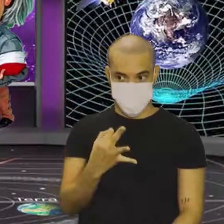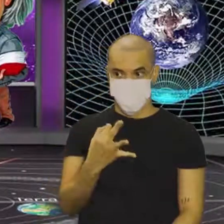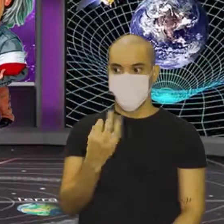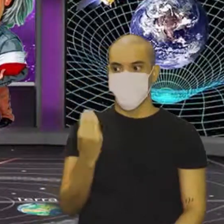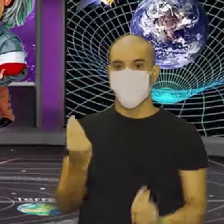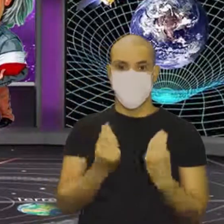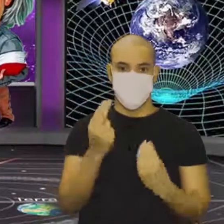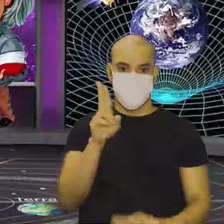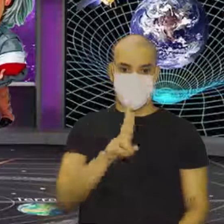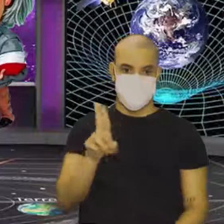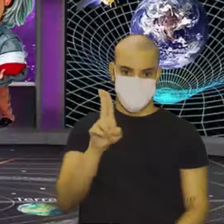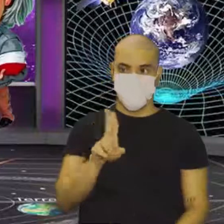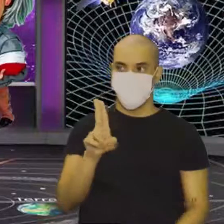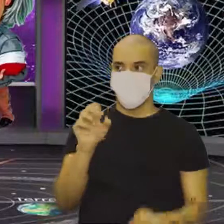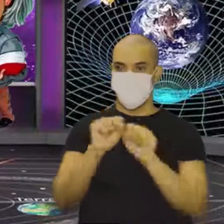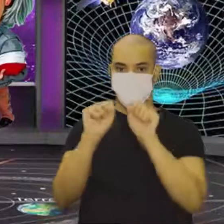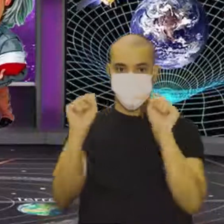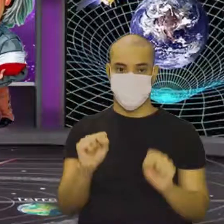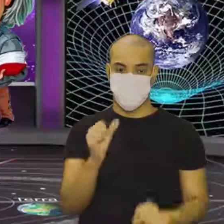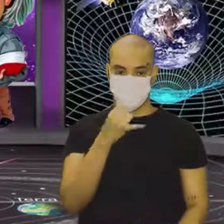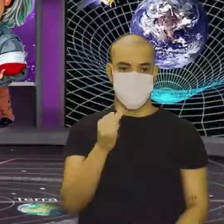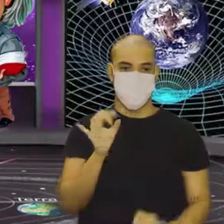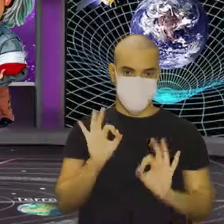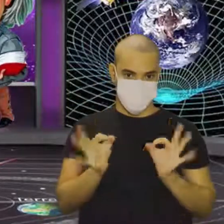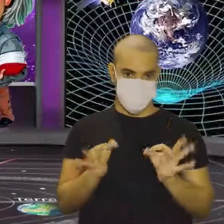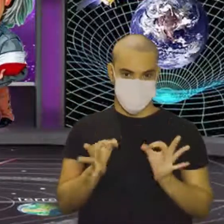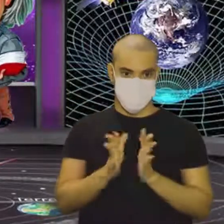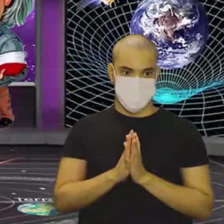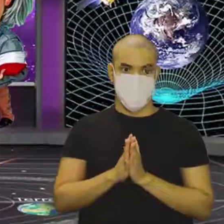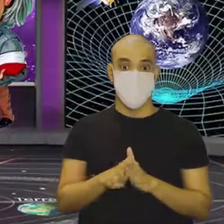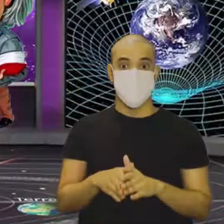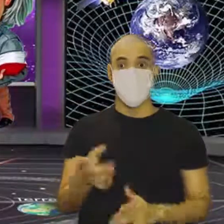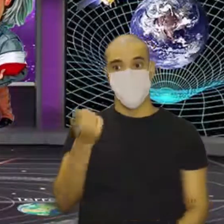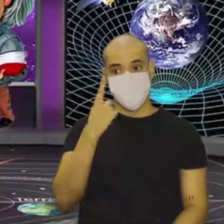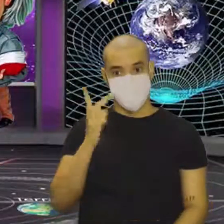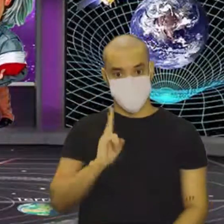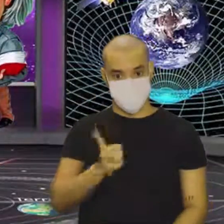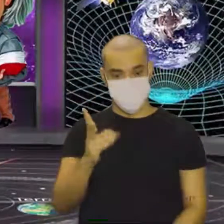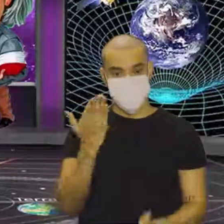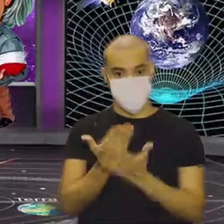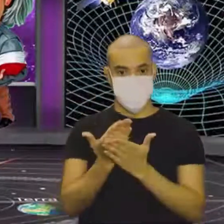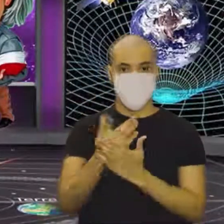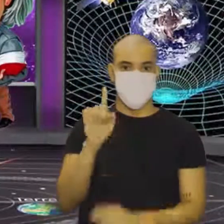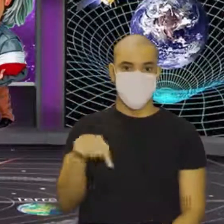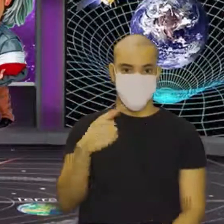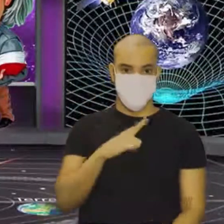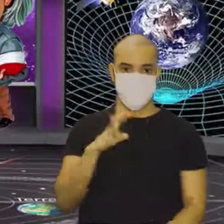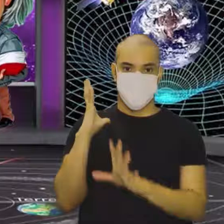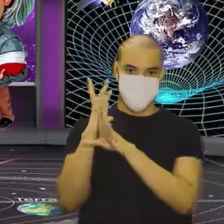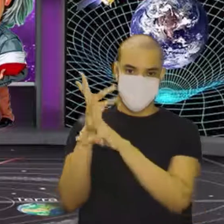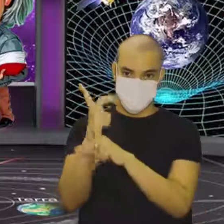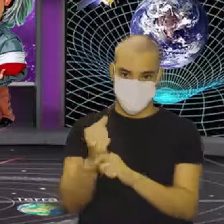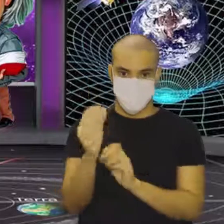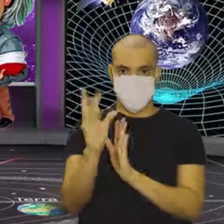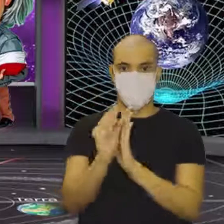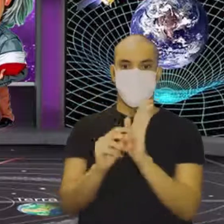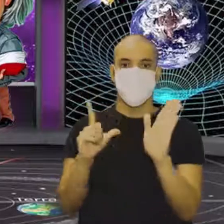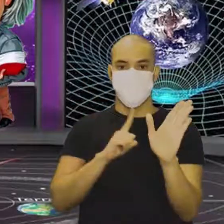gente trabalha aí em questão de sistemas elétricos, tá bom? Pessoal, olha só, fiquem comigo que na próxima aula tem revisão